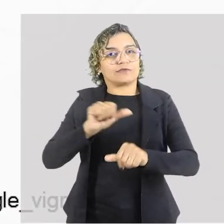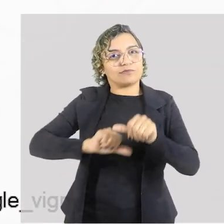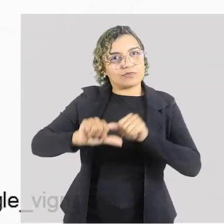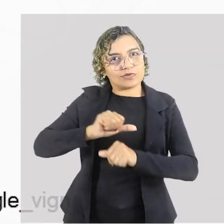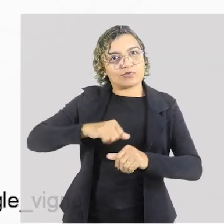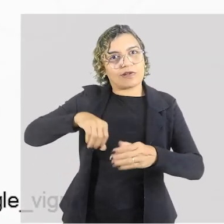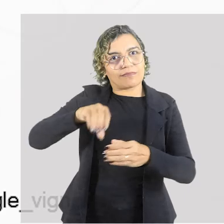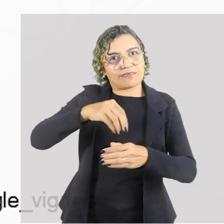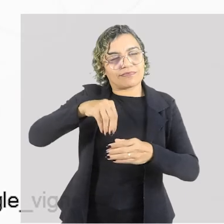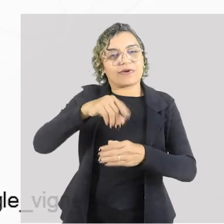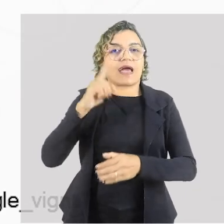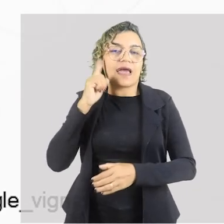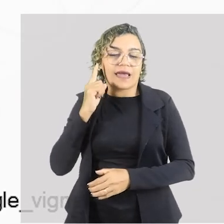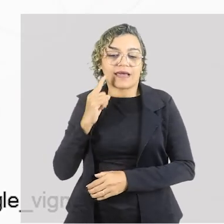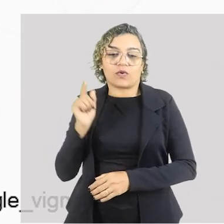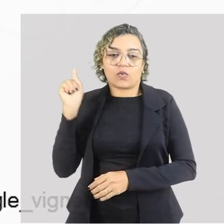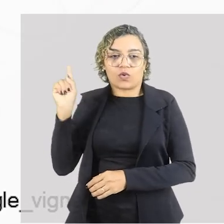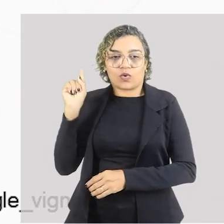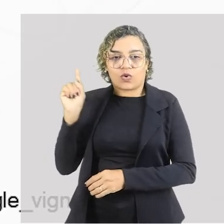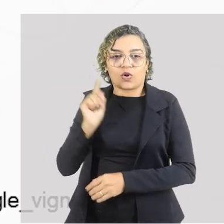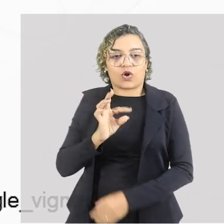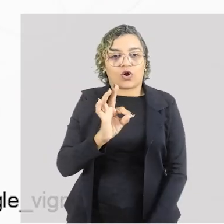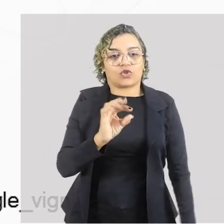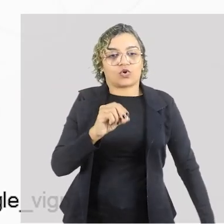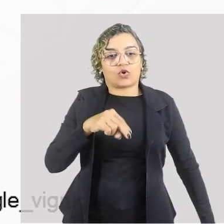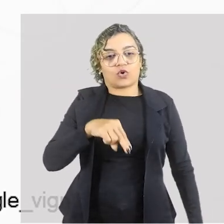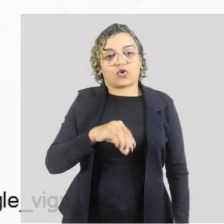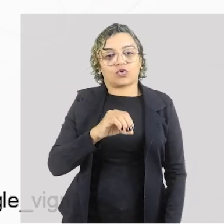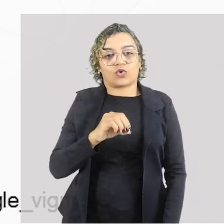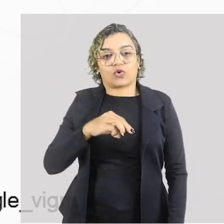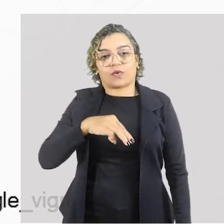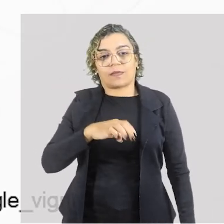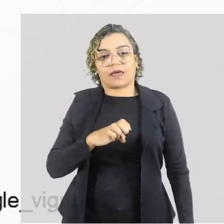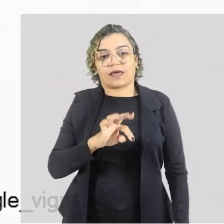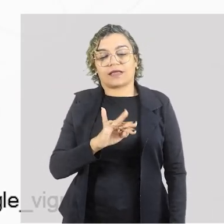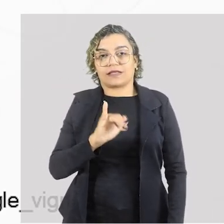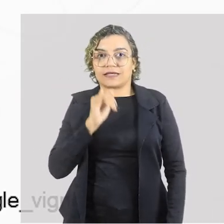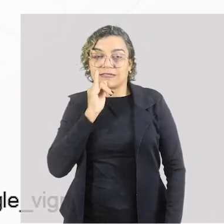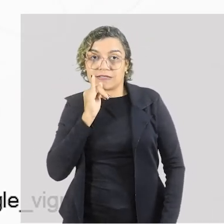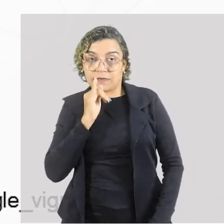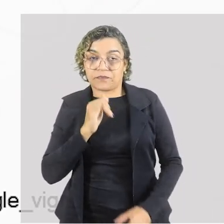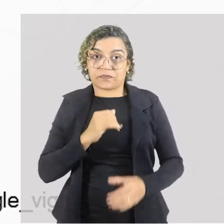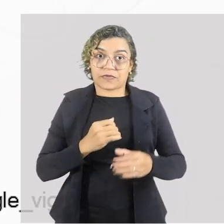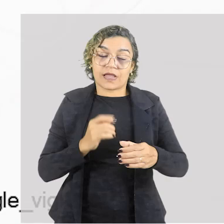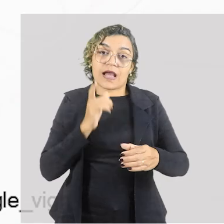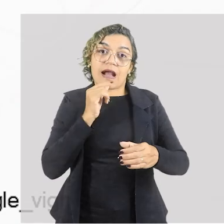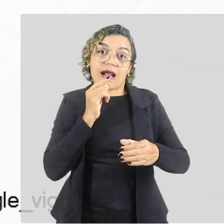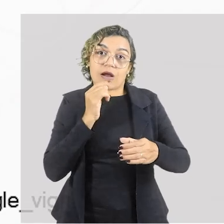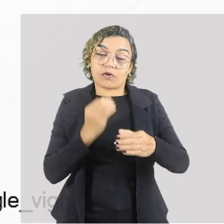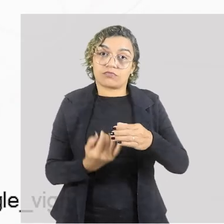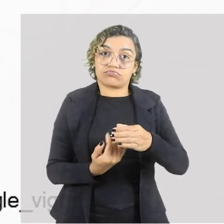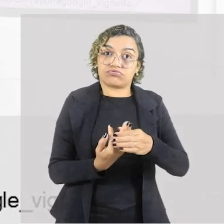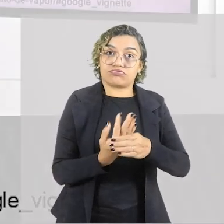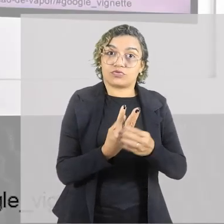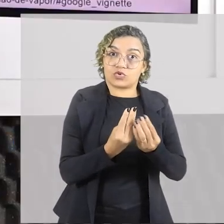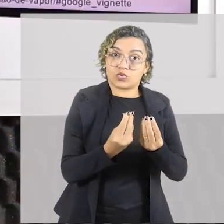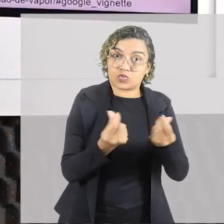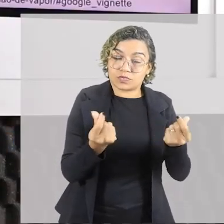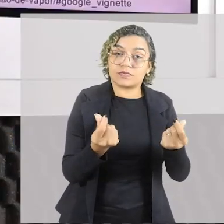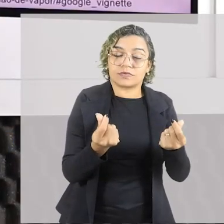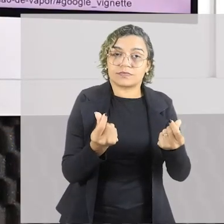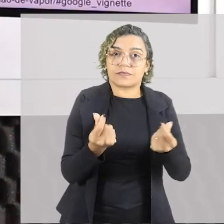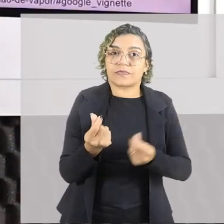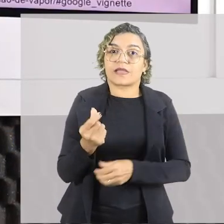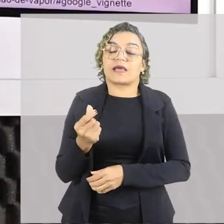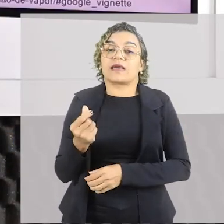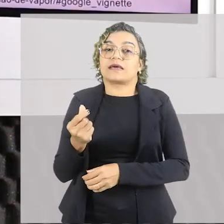falar, que é a tonometria. Então olha só, de novo, a água evapora, a água salgada evapora